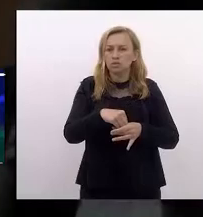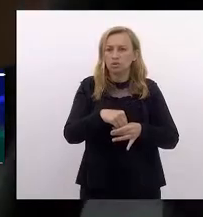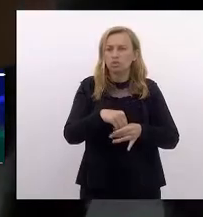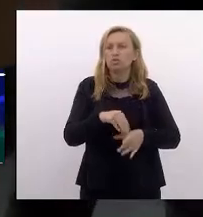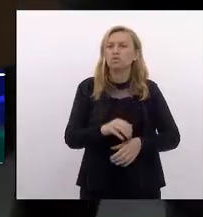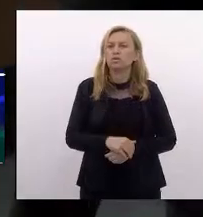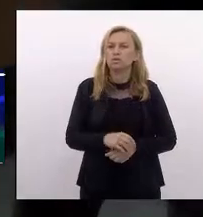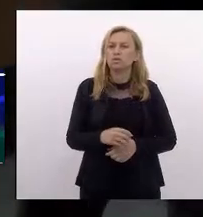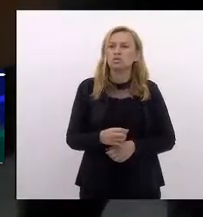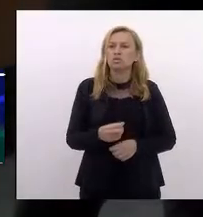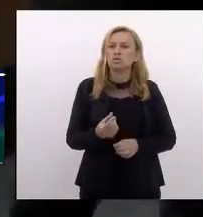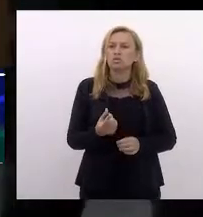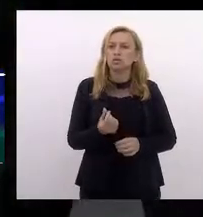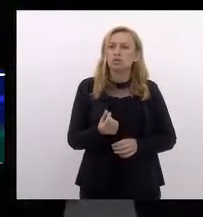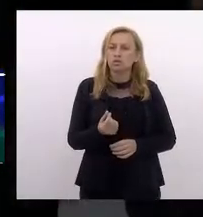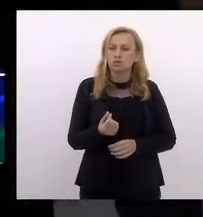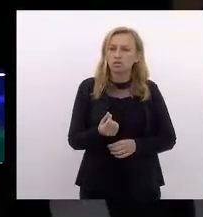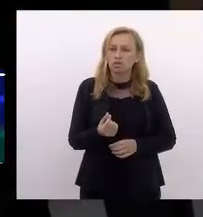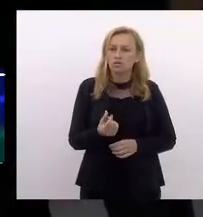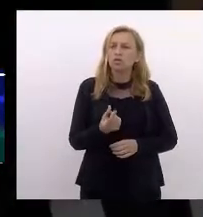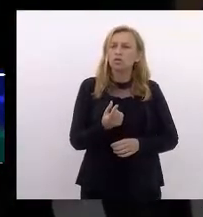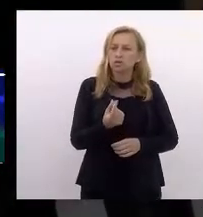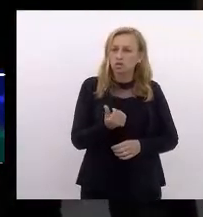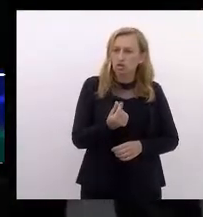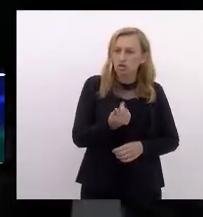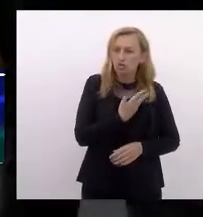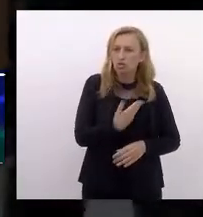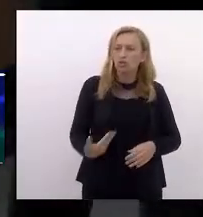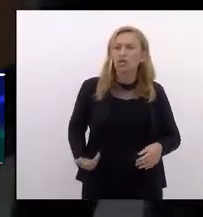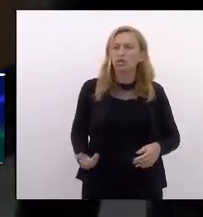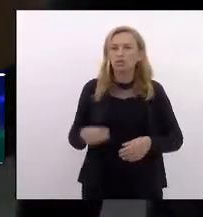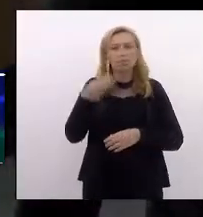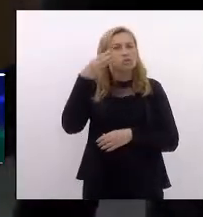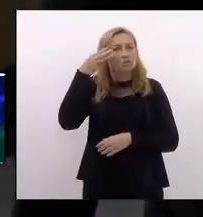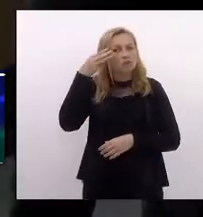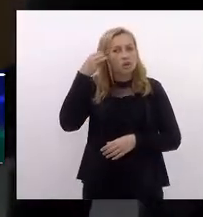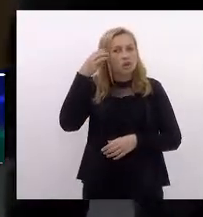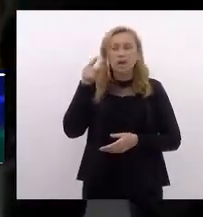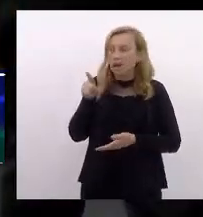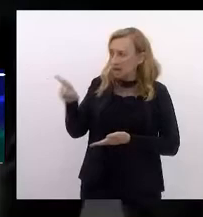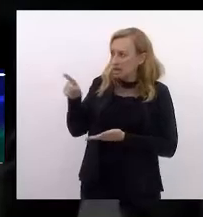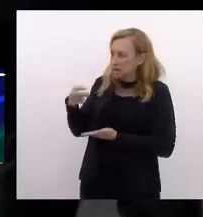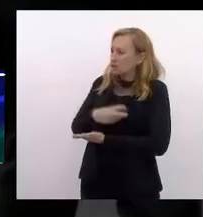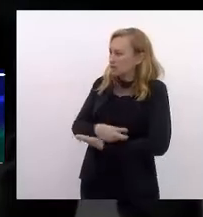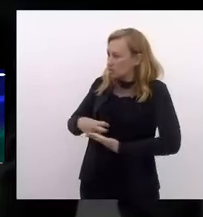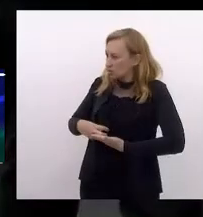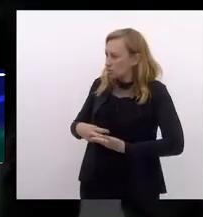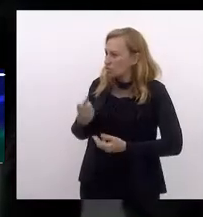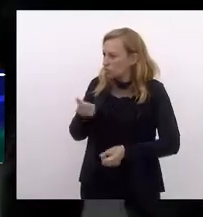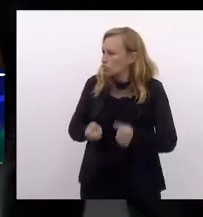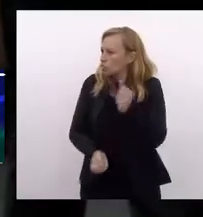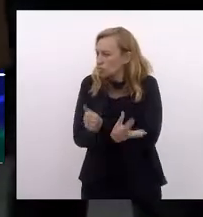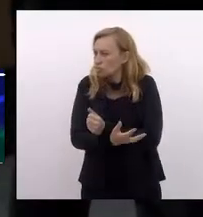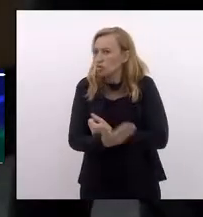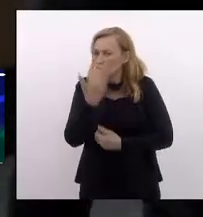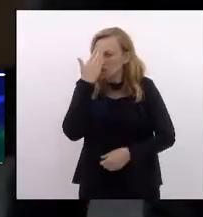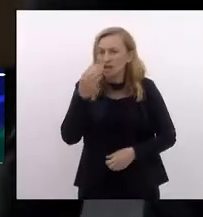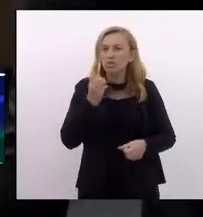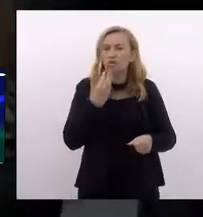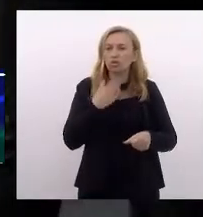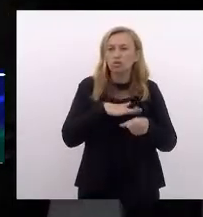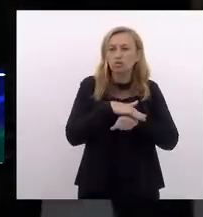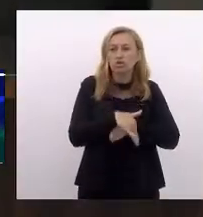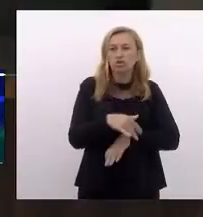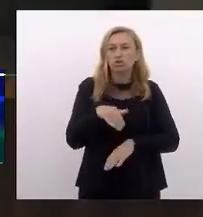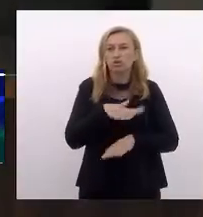ex do ex-governador Wilson vídeo que esse sim foi impitimado por má gestão e por envolvimento em esquema de corrupção Muito obrigado boa noite